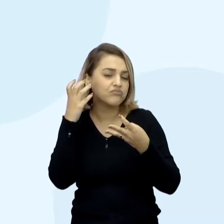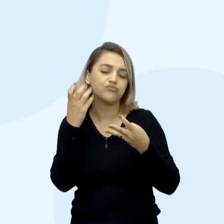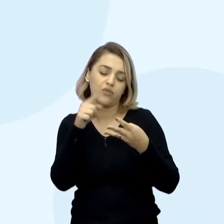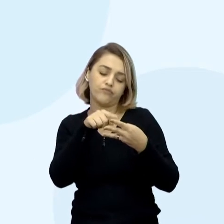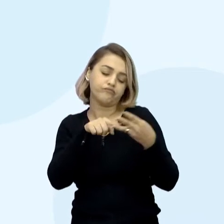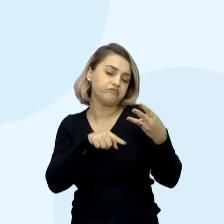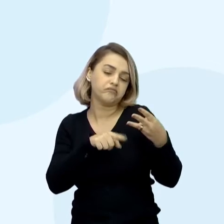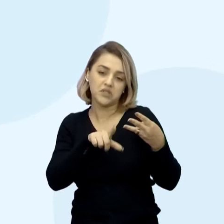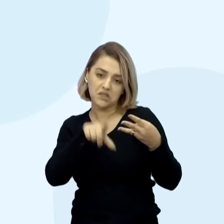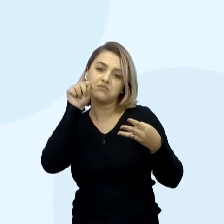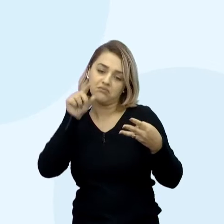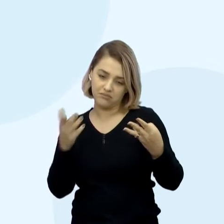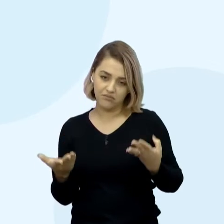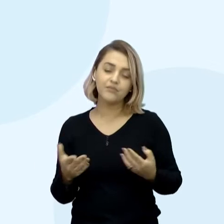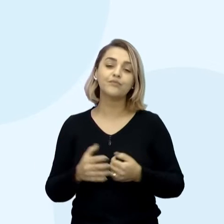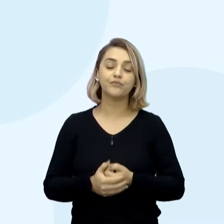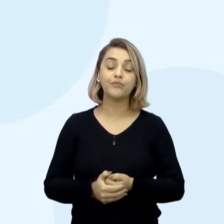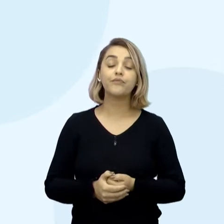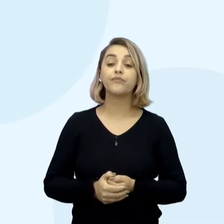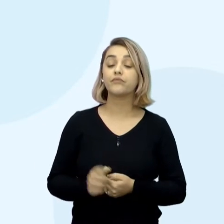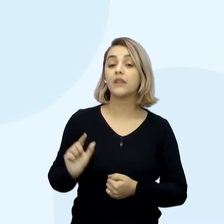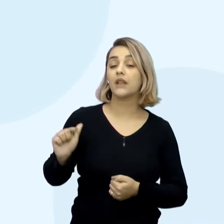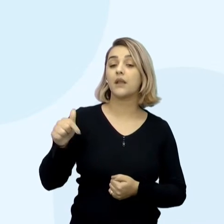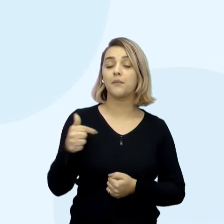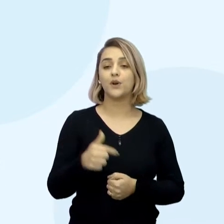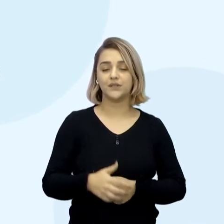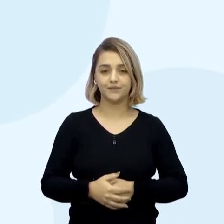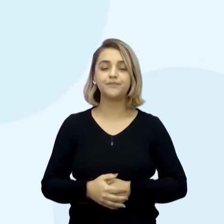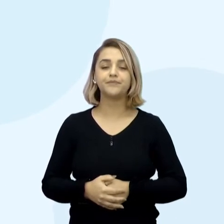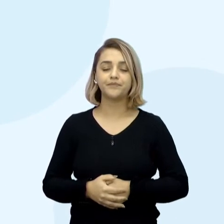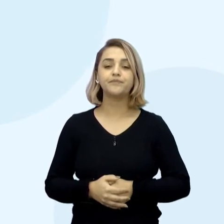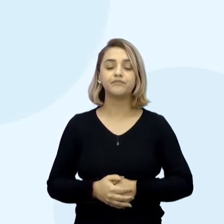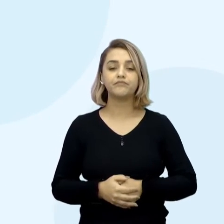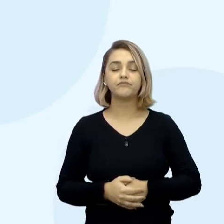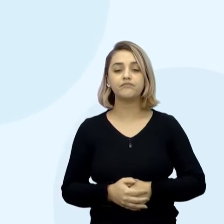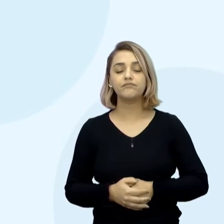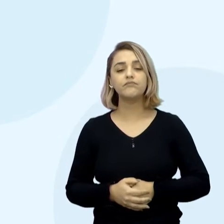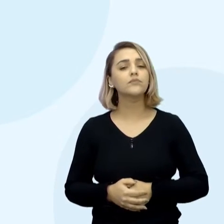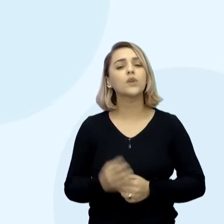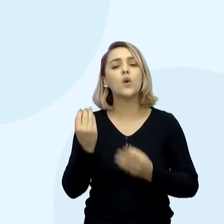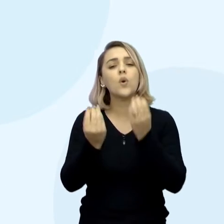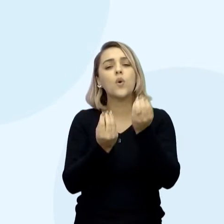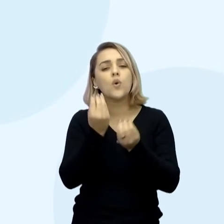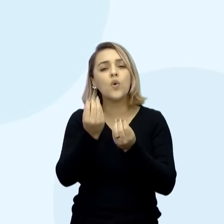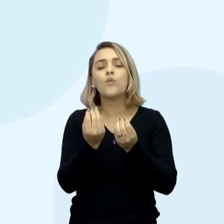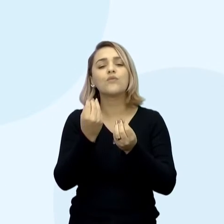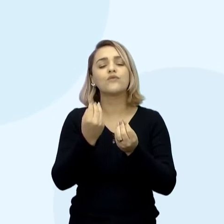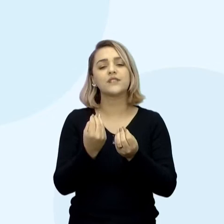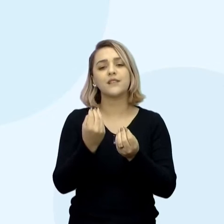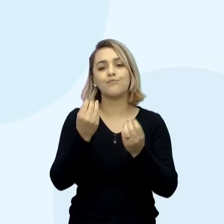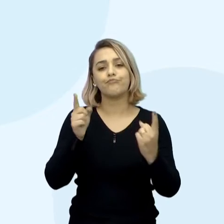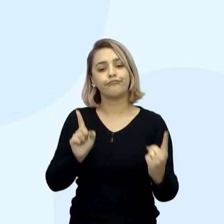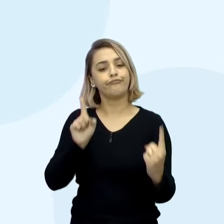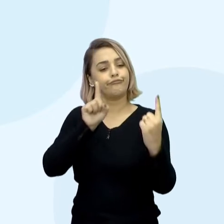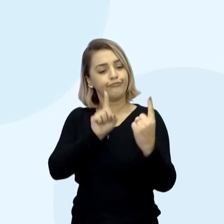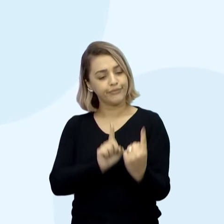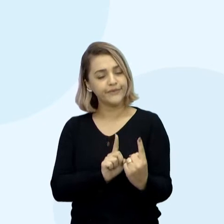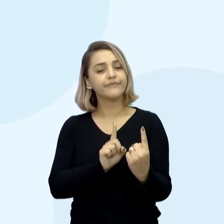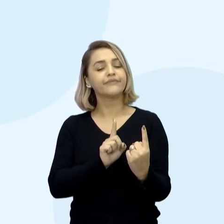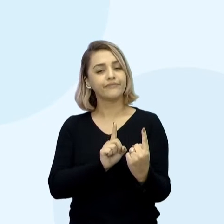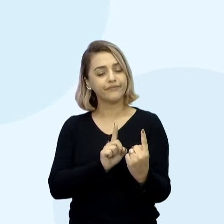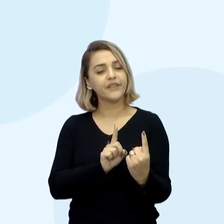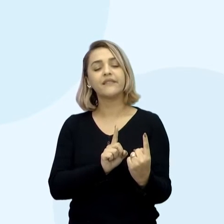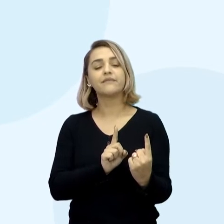bem. Depois disso, você vai... como é que você vai se portar, Apresentar-se